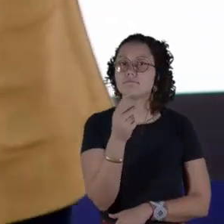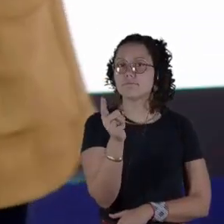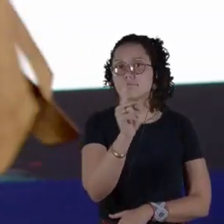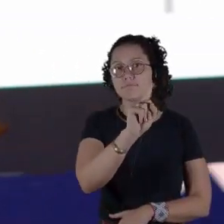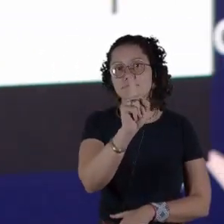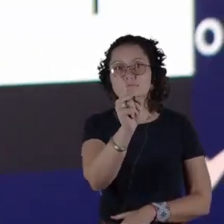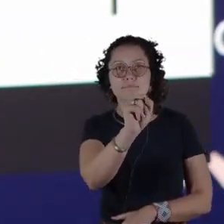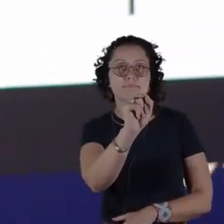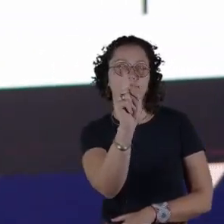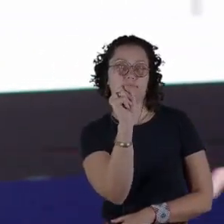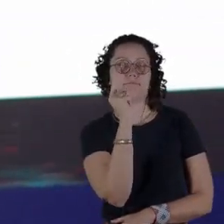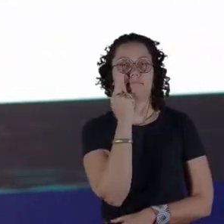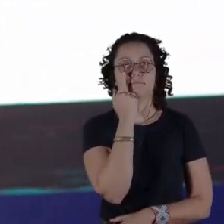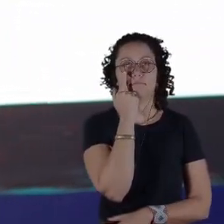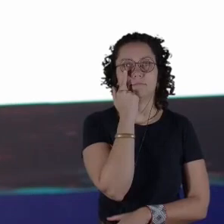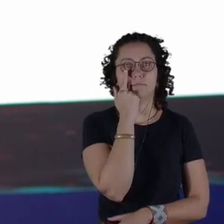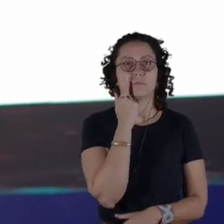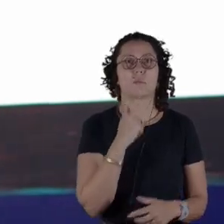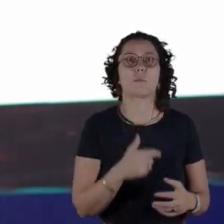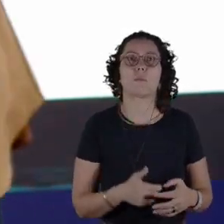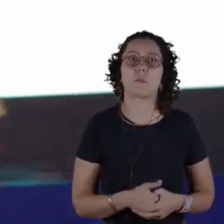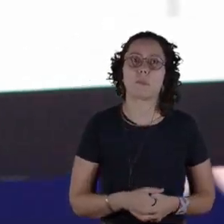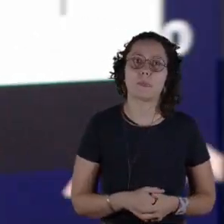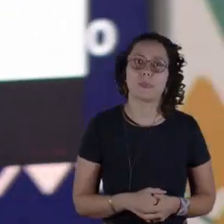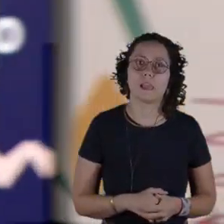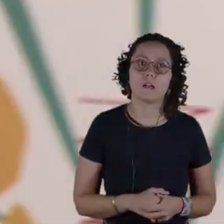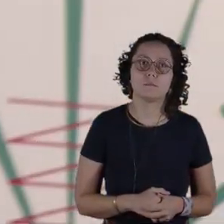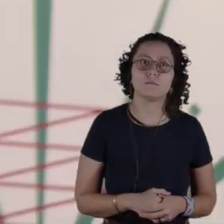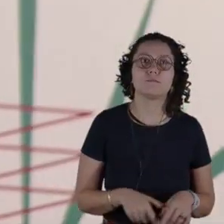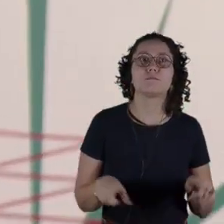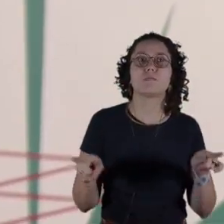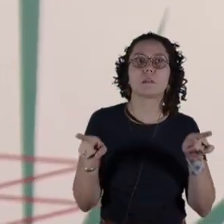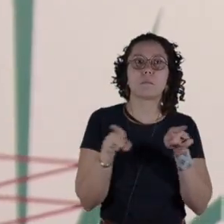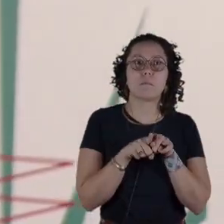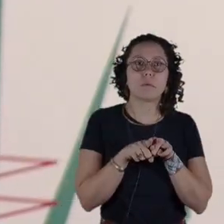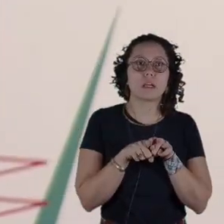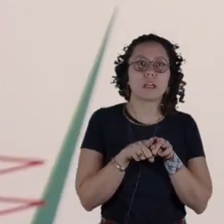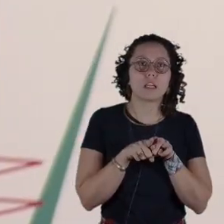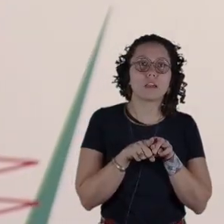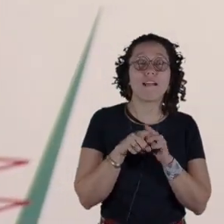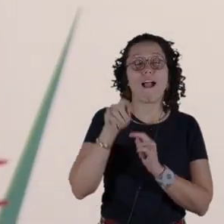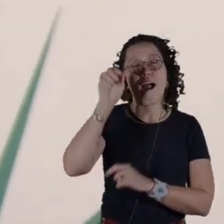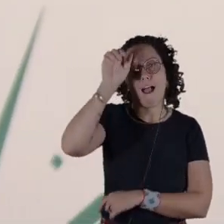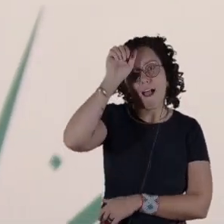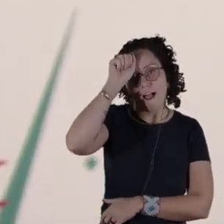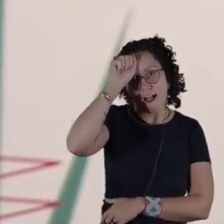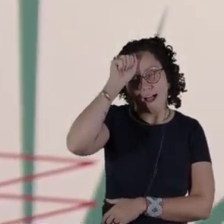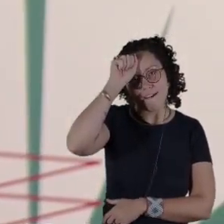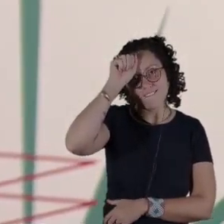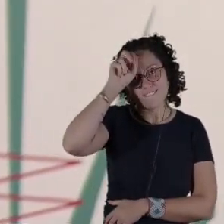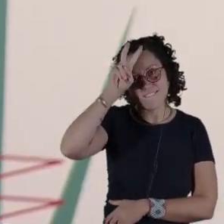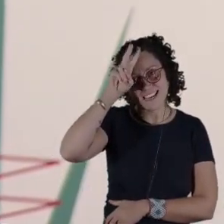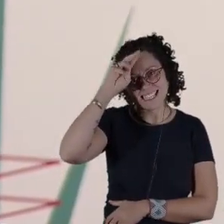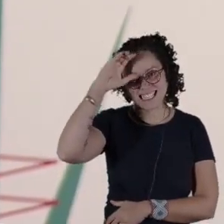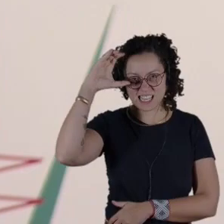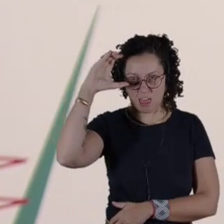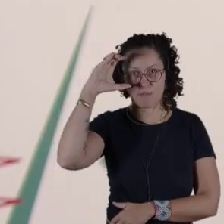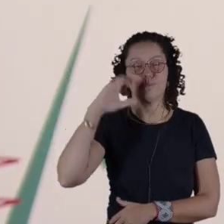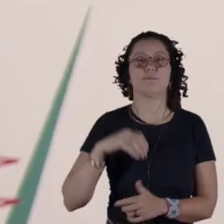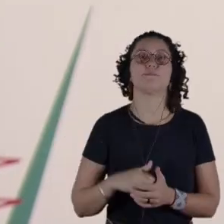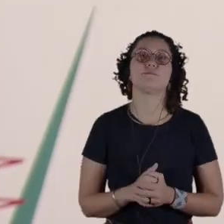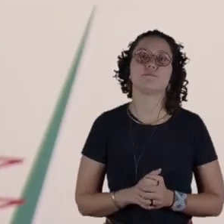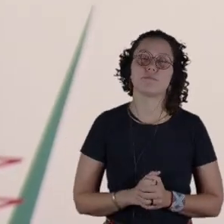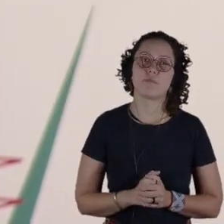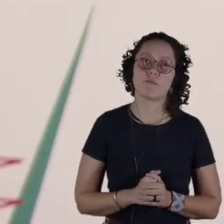E também traumatismo crânioencefálico, mas em psiquiatria tem isso. Não enquanto ainda,